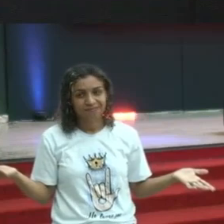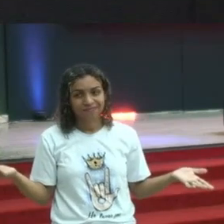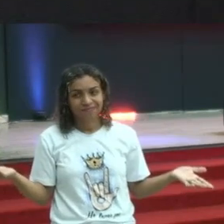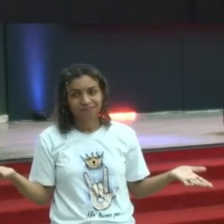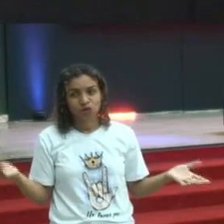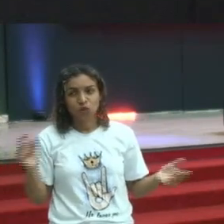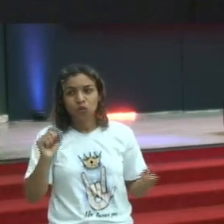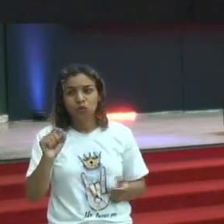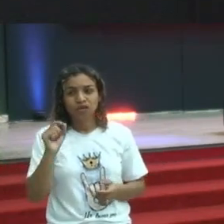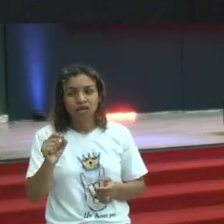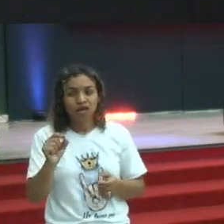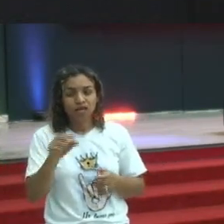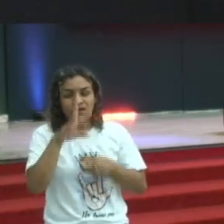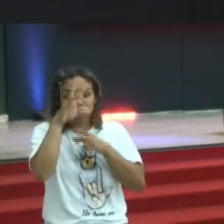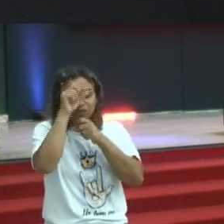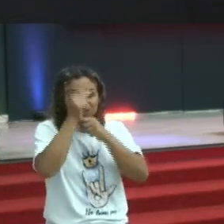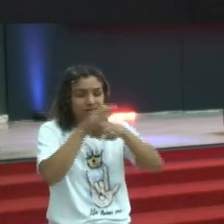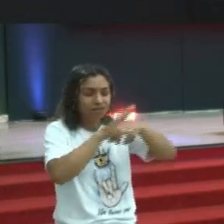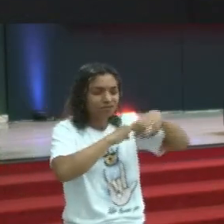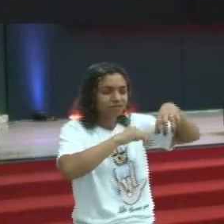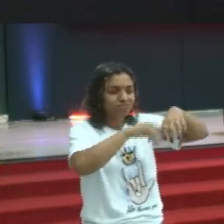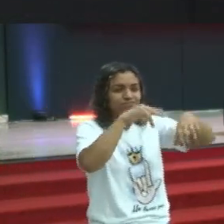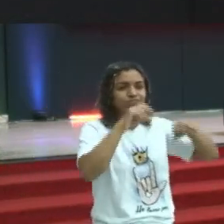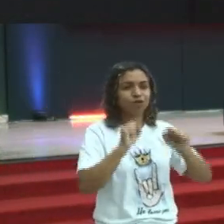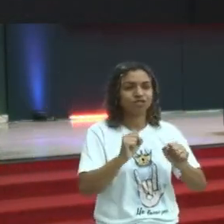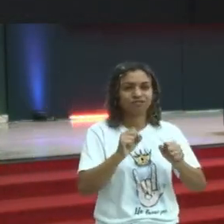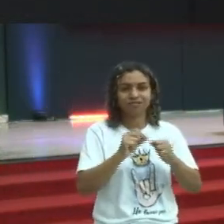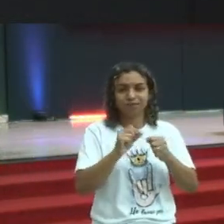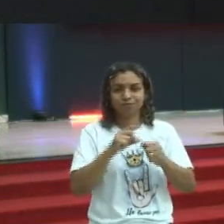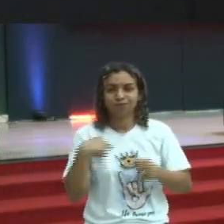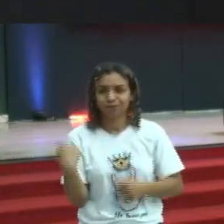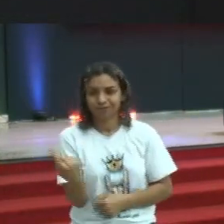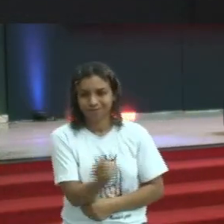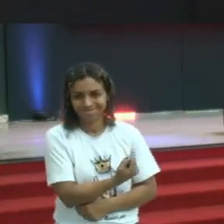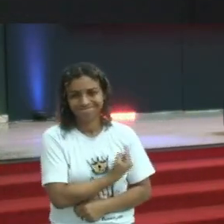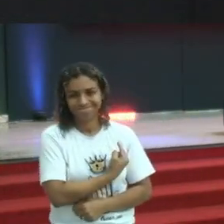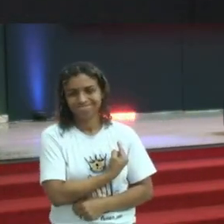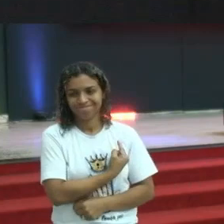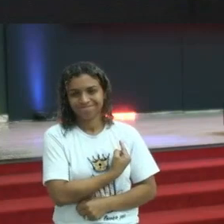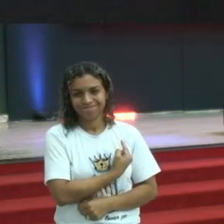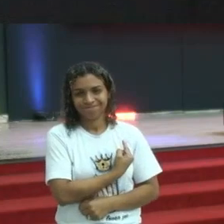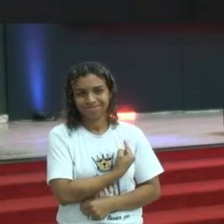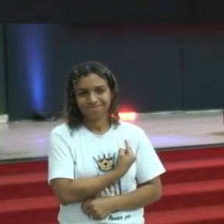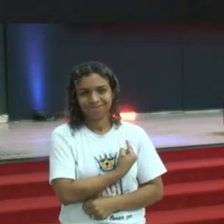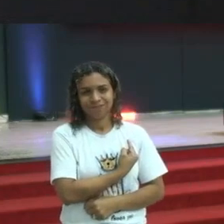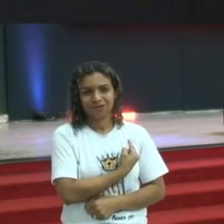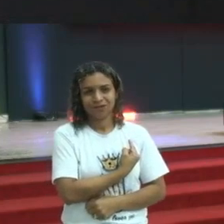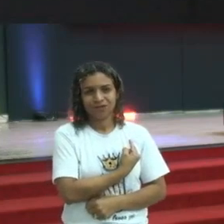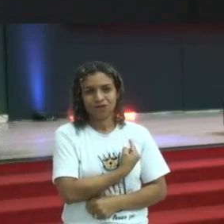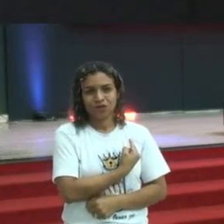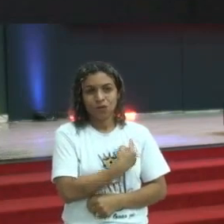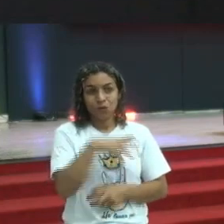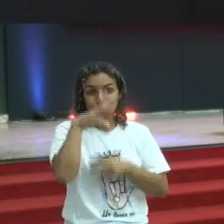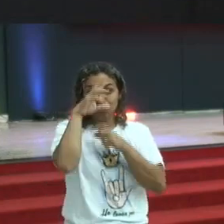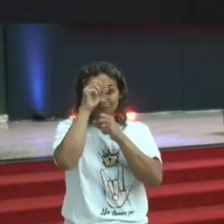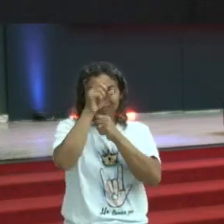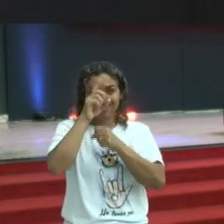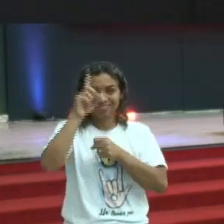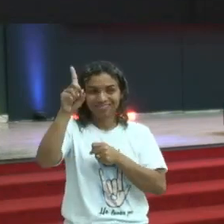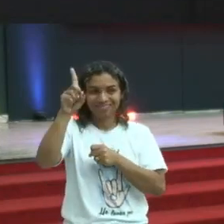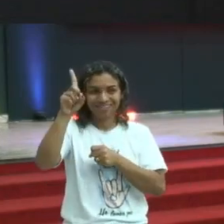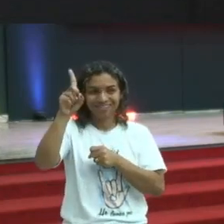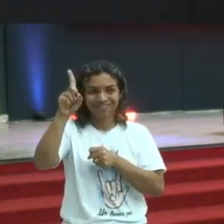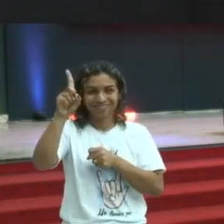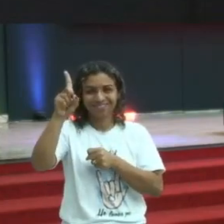O que o poder da ressurreição pode realizar por nós? Primeiro, o poder de Deus